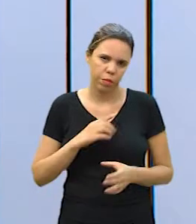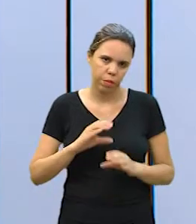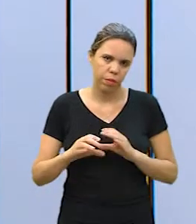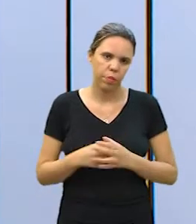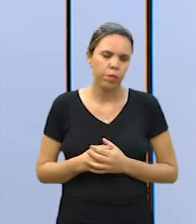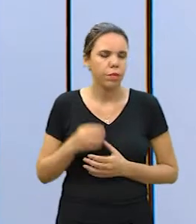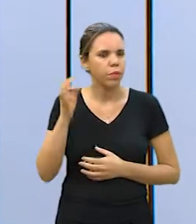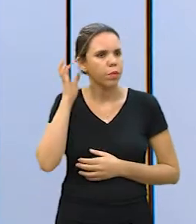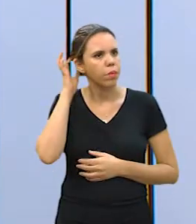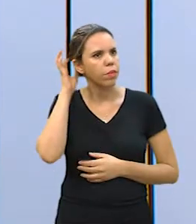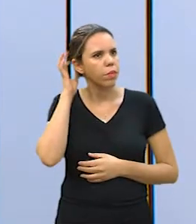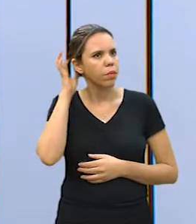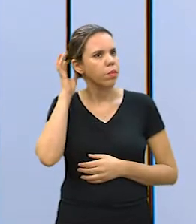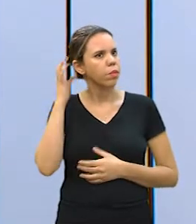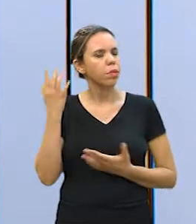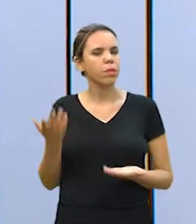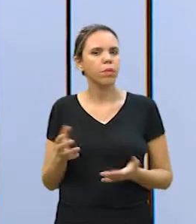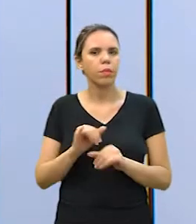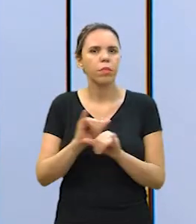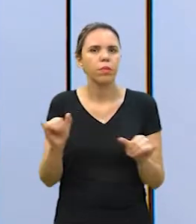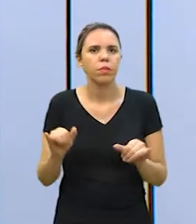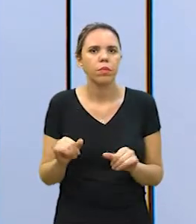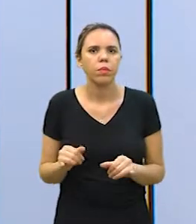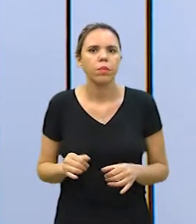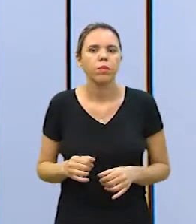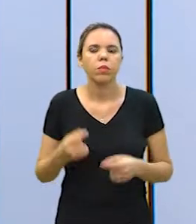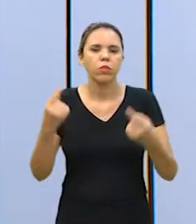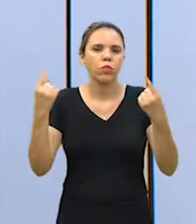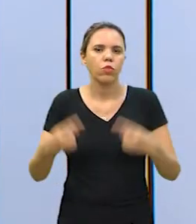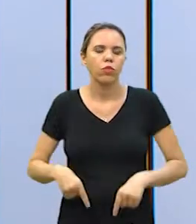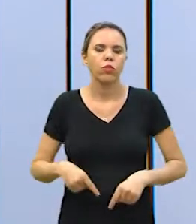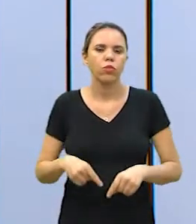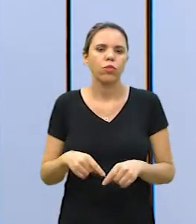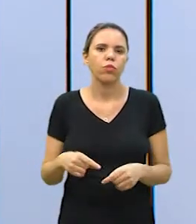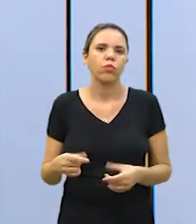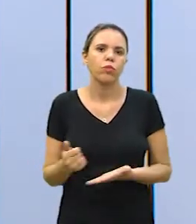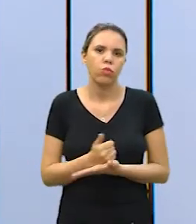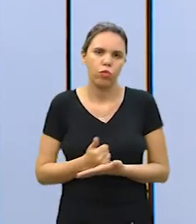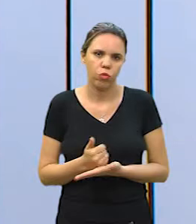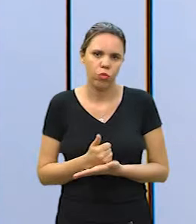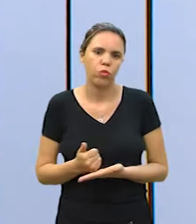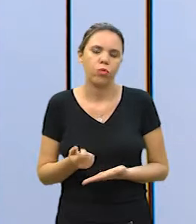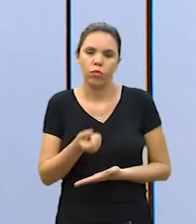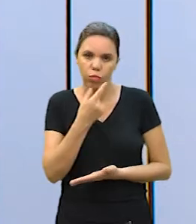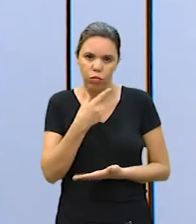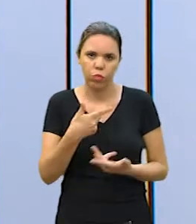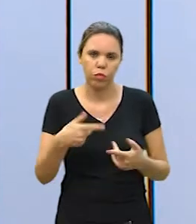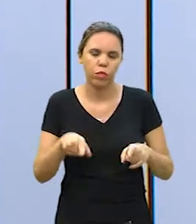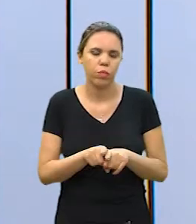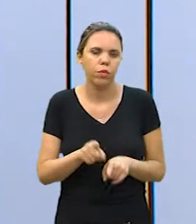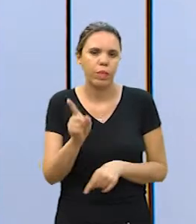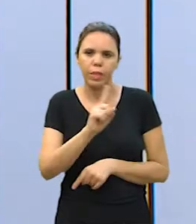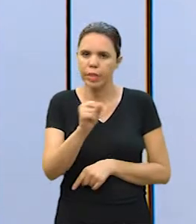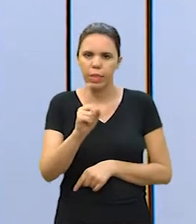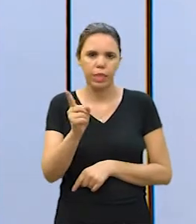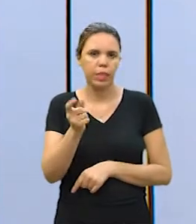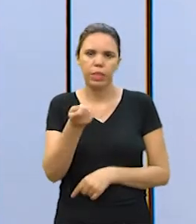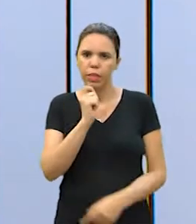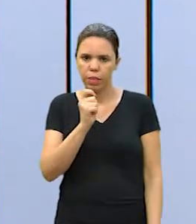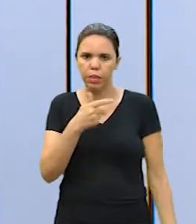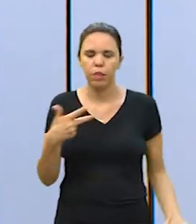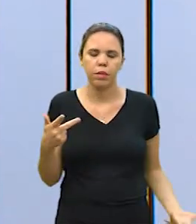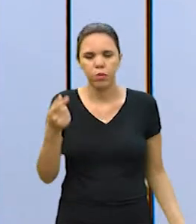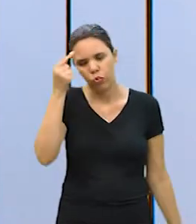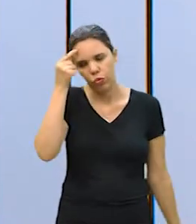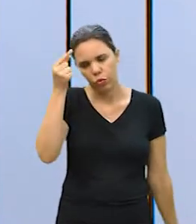mas como a campanha contra as drogas. Isso tem que estar sempre aquele diga não às drogas. Isso